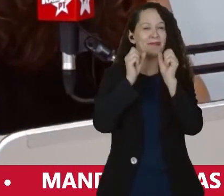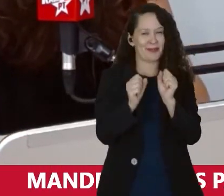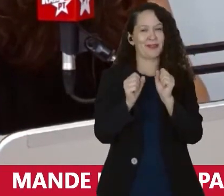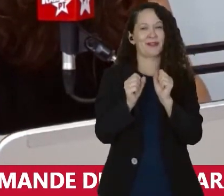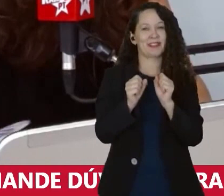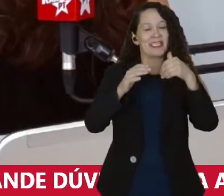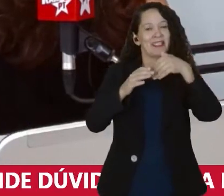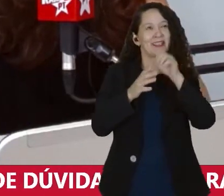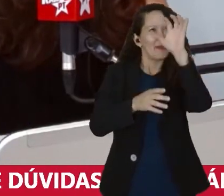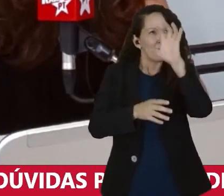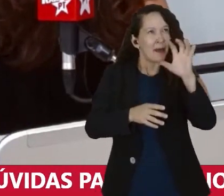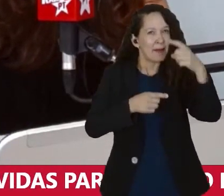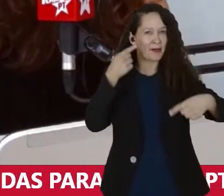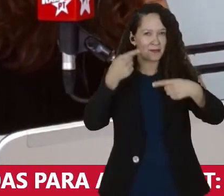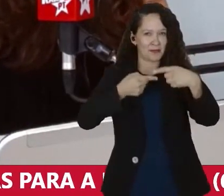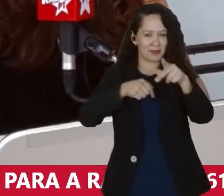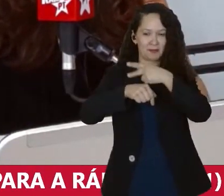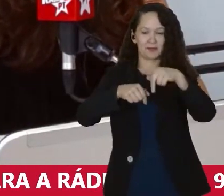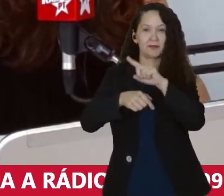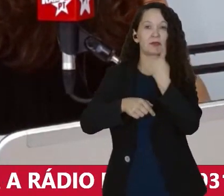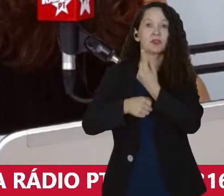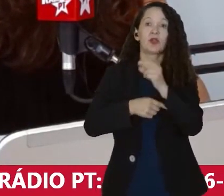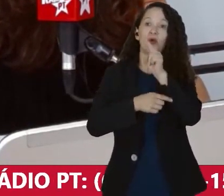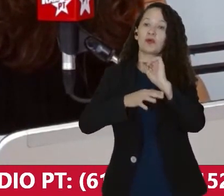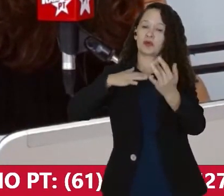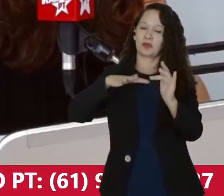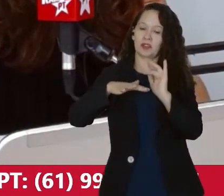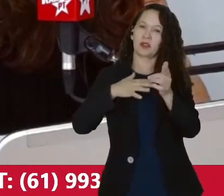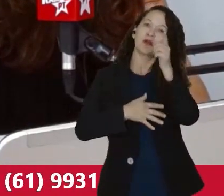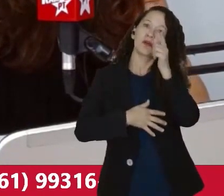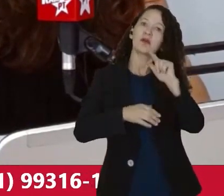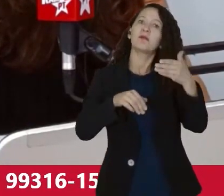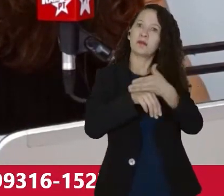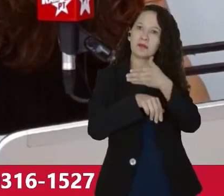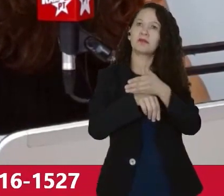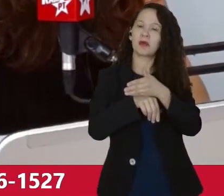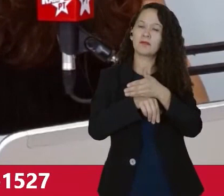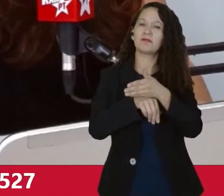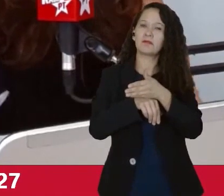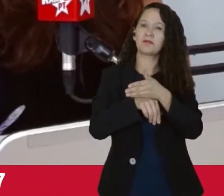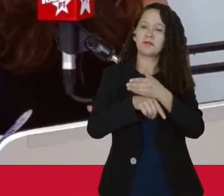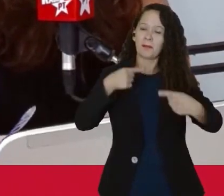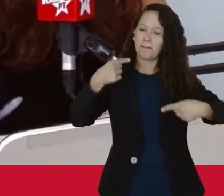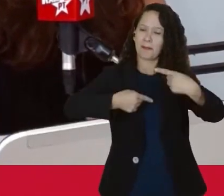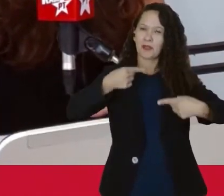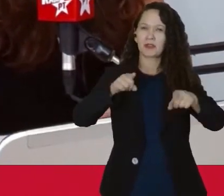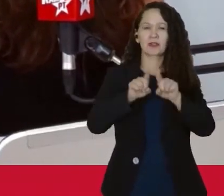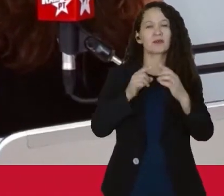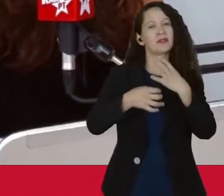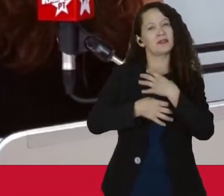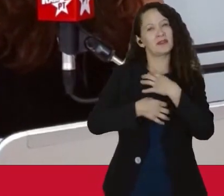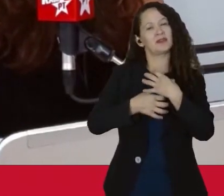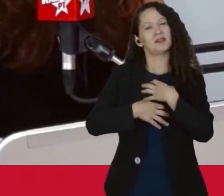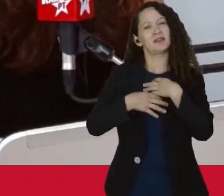no cenário político, e a gente, enquanto usuário de rede social, consegue participar da política de